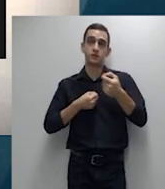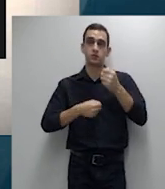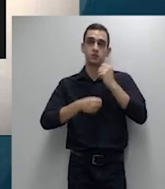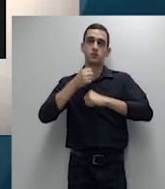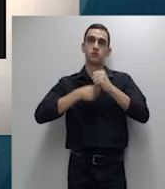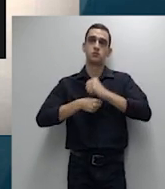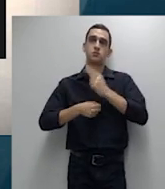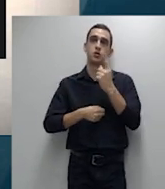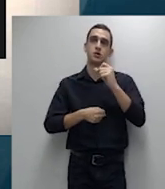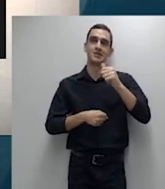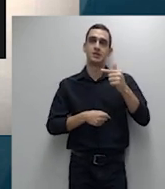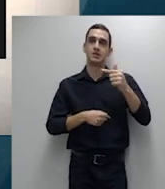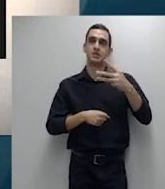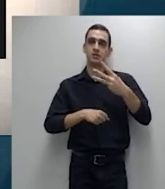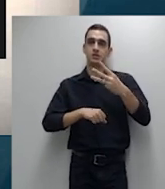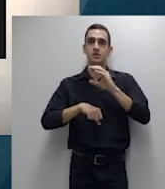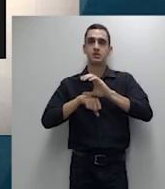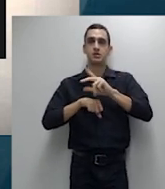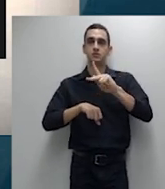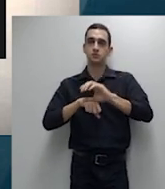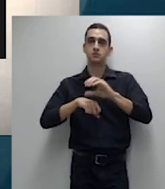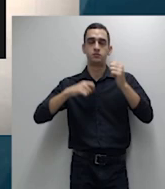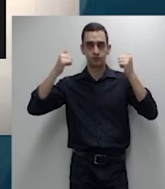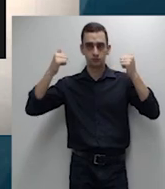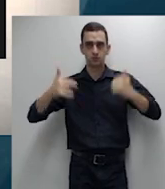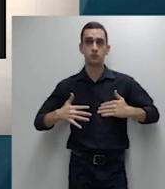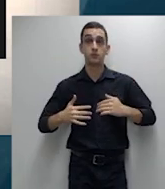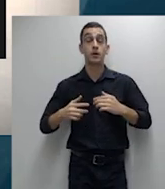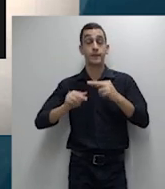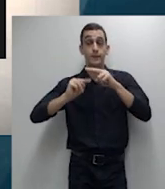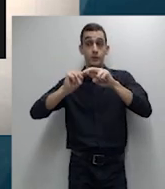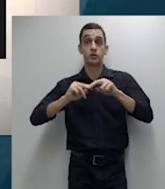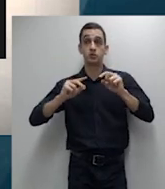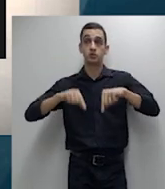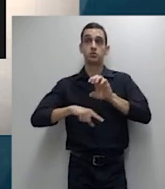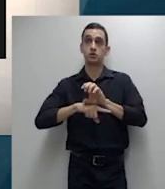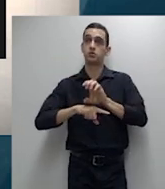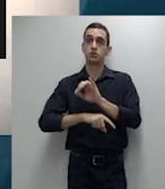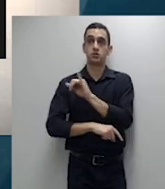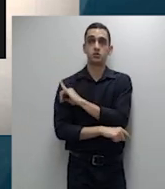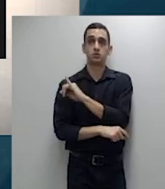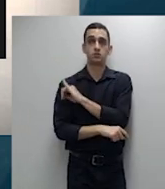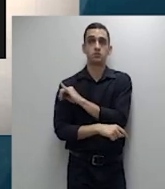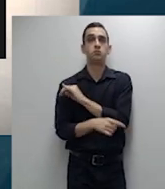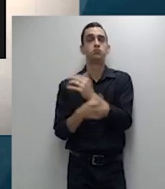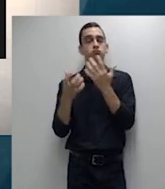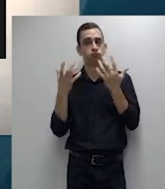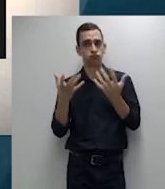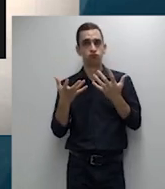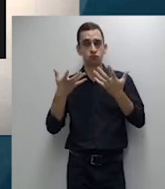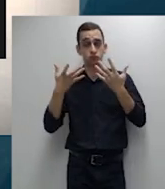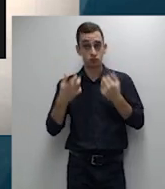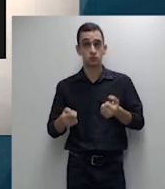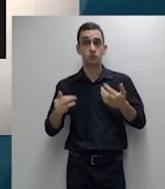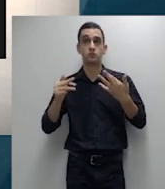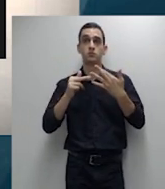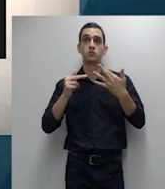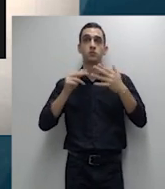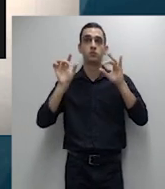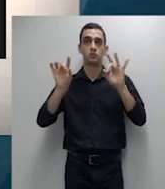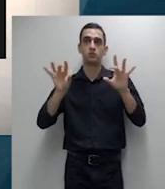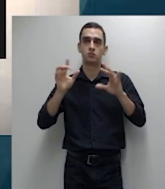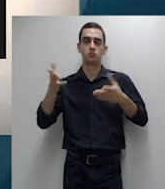73 Então por essas razões do Estado do Rio de Janeiro pede o provimento de seus recursos especiais